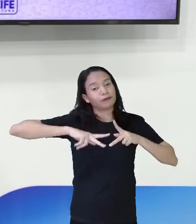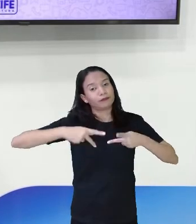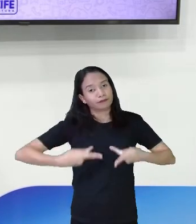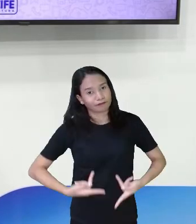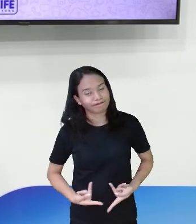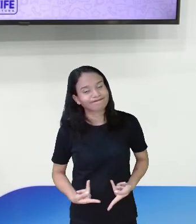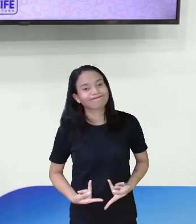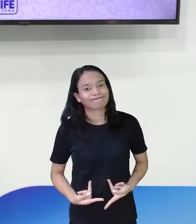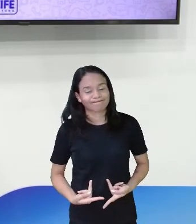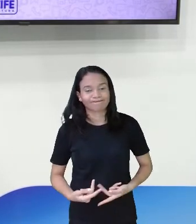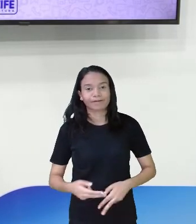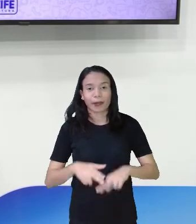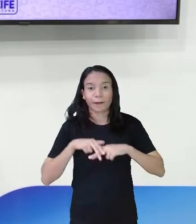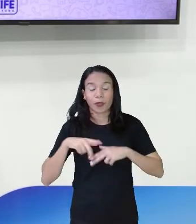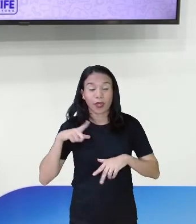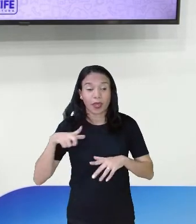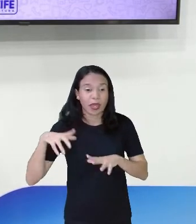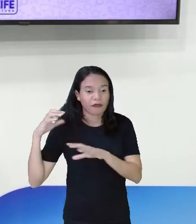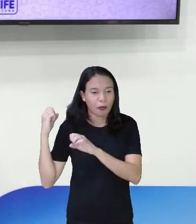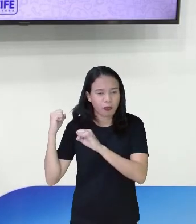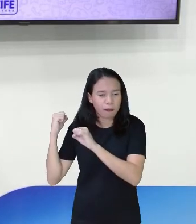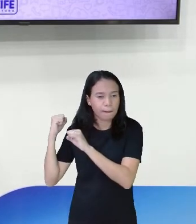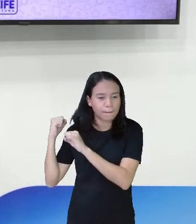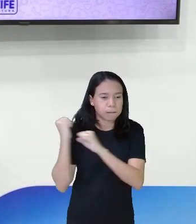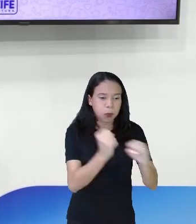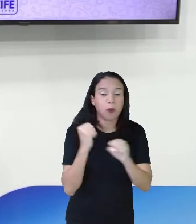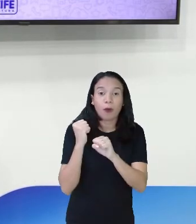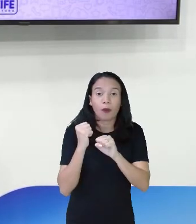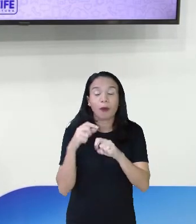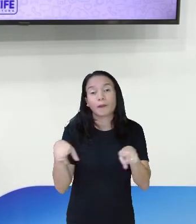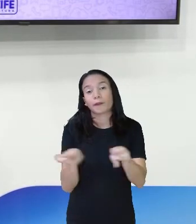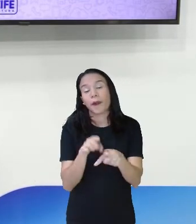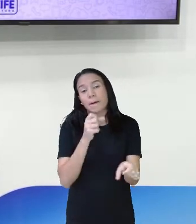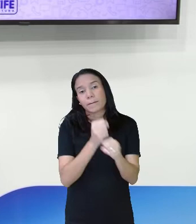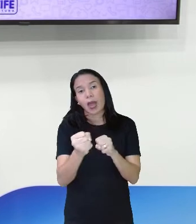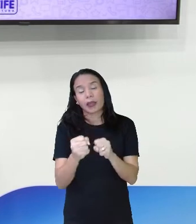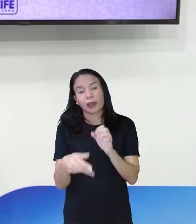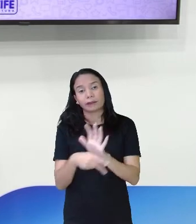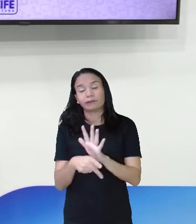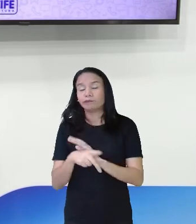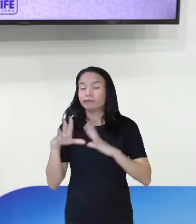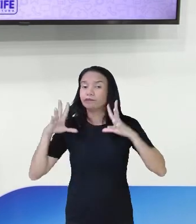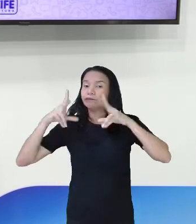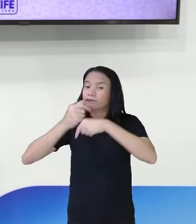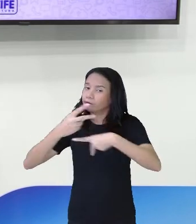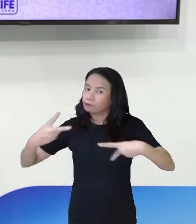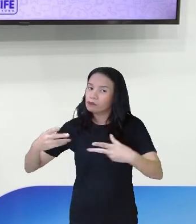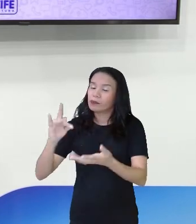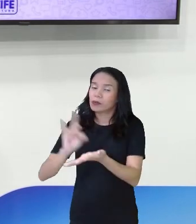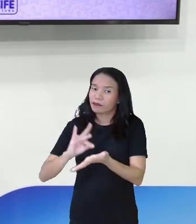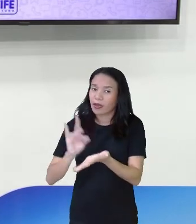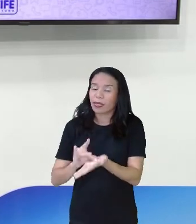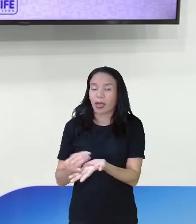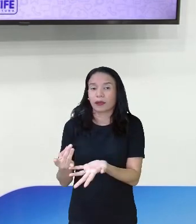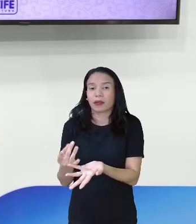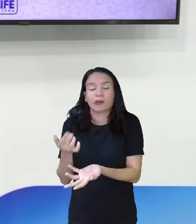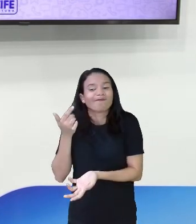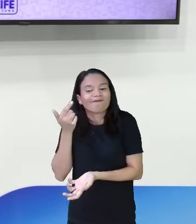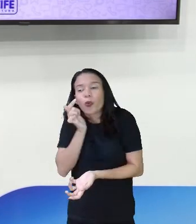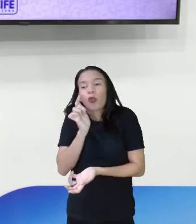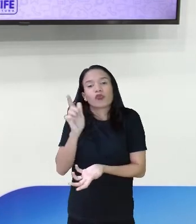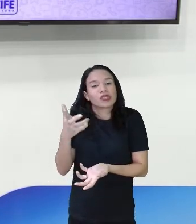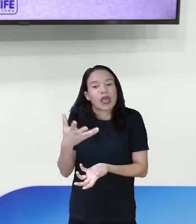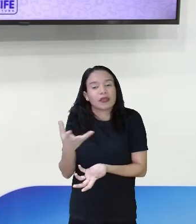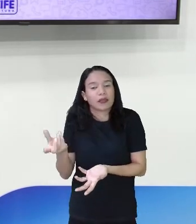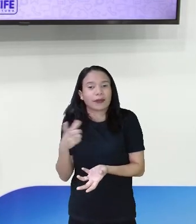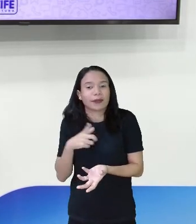humano, né? A caça, tira do habitat natural, não é legal. Os animais, muitos deles, não conseguem se